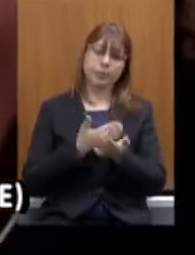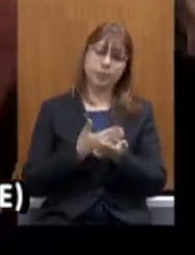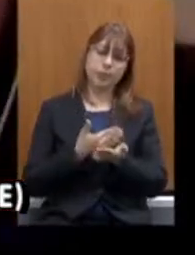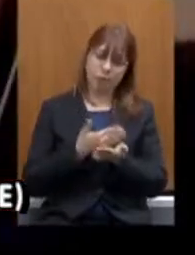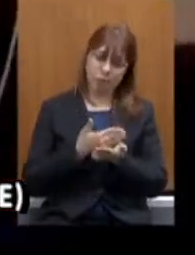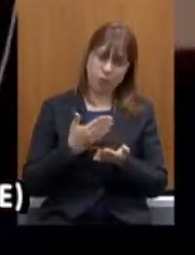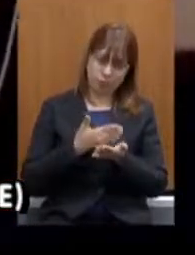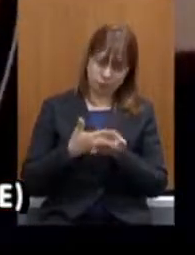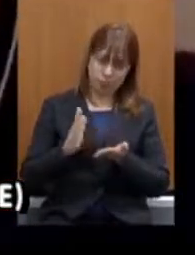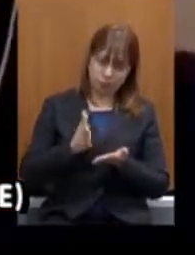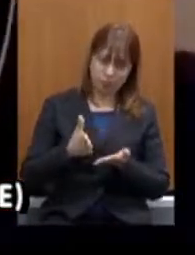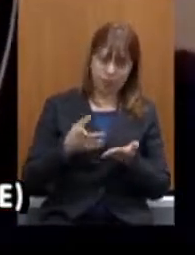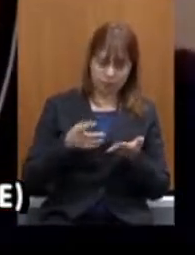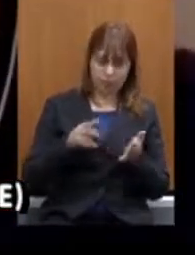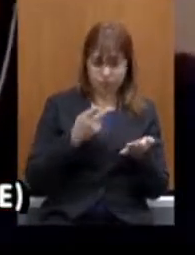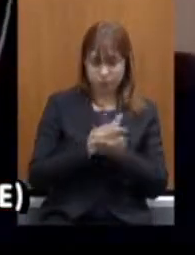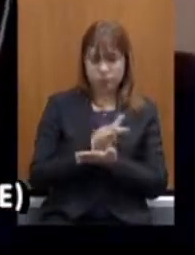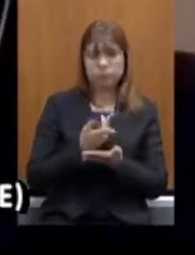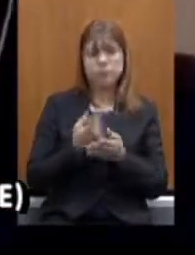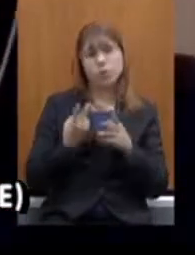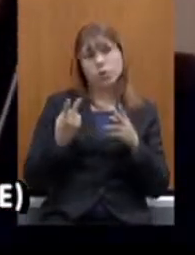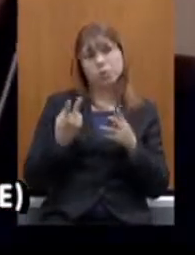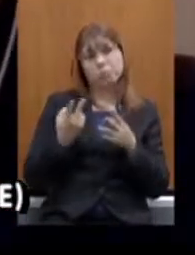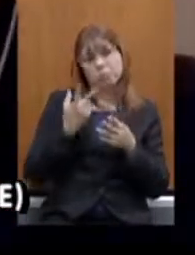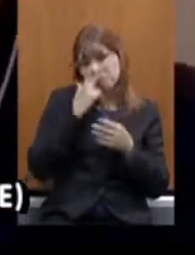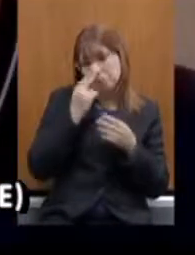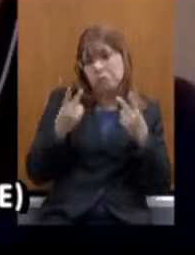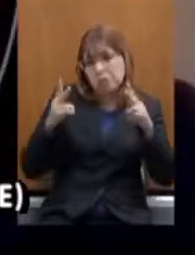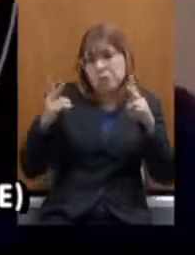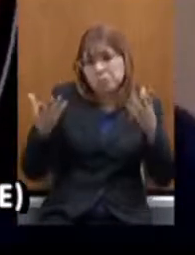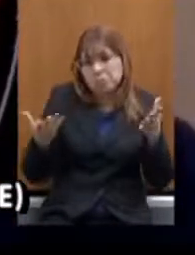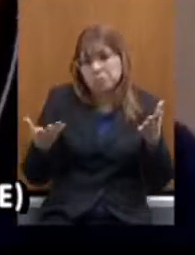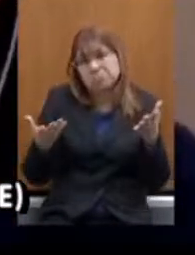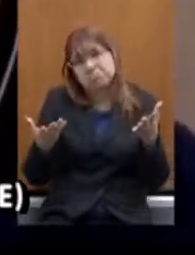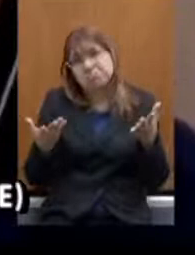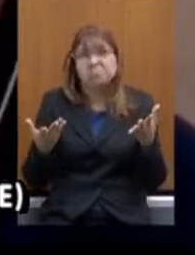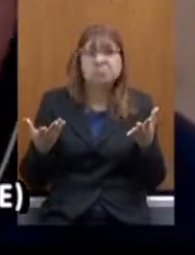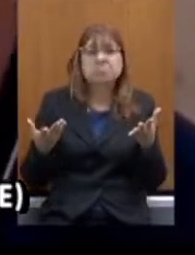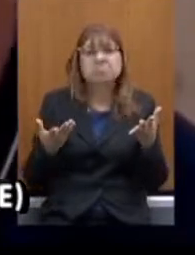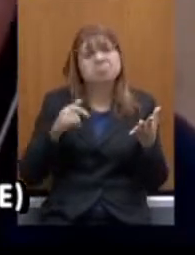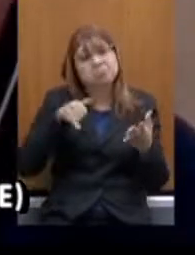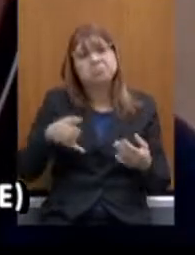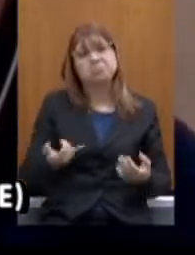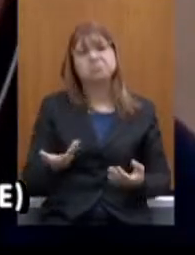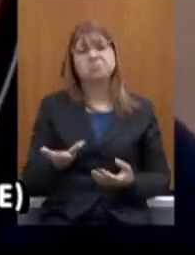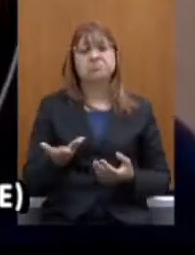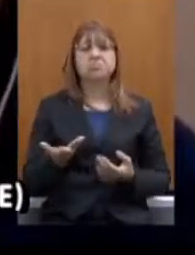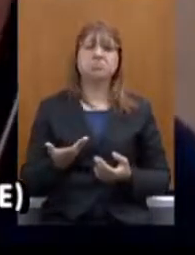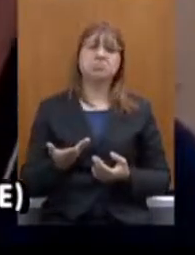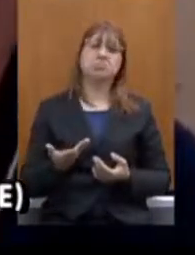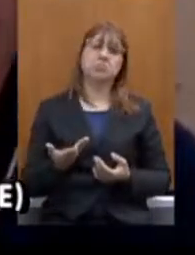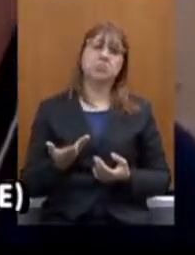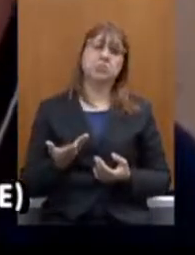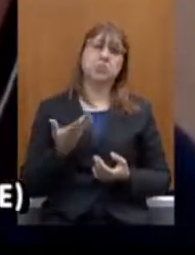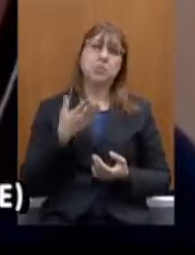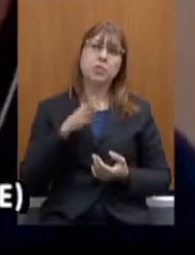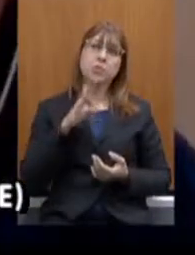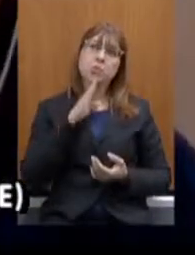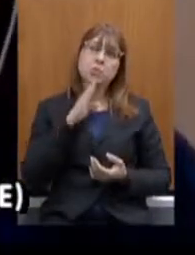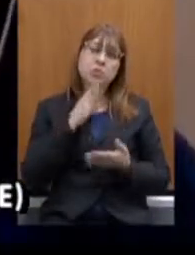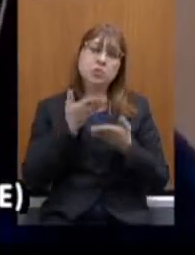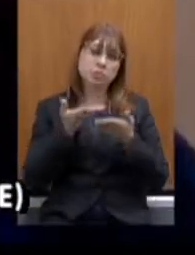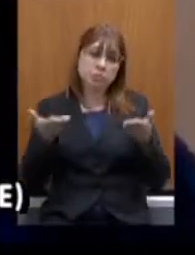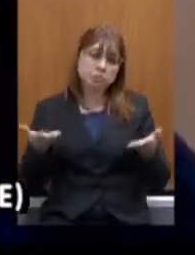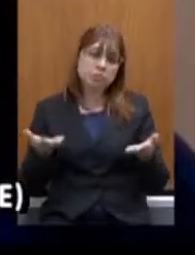tempo né ele é uma vitório esses pode considerada vitória oportunidade da gente ouvir